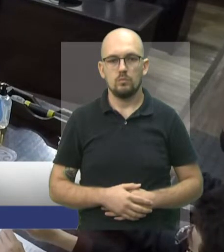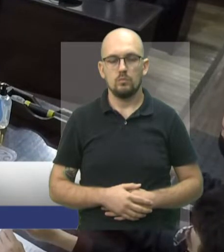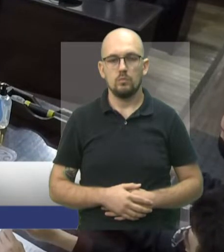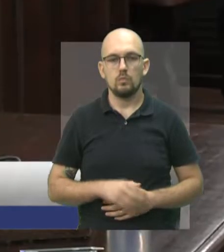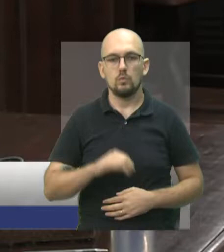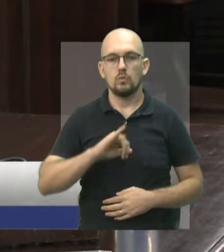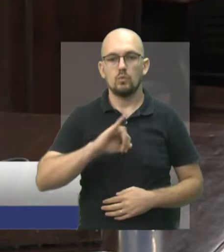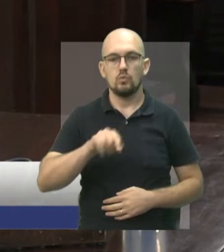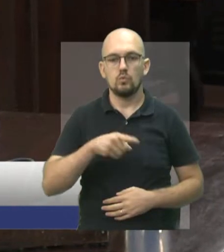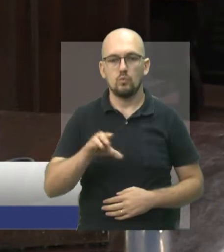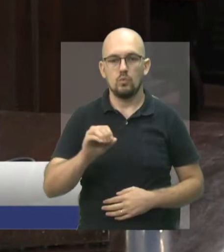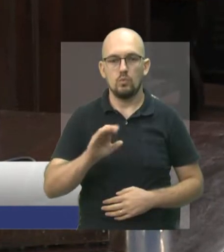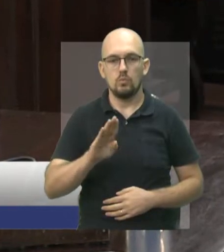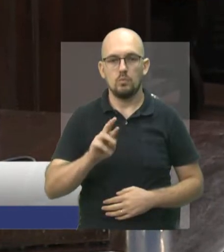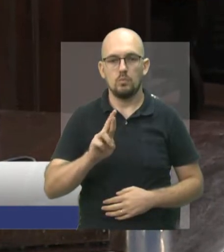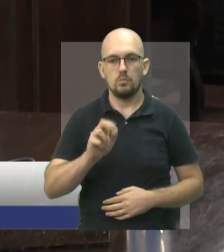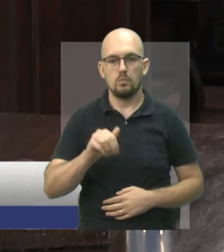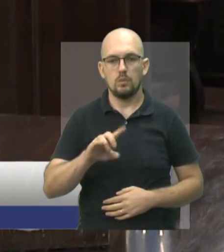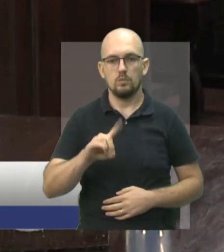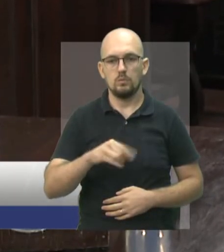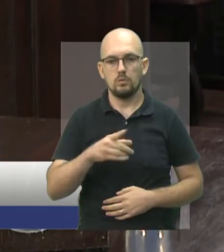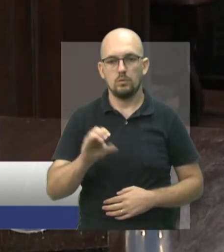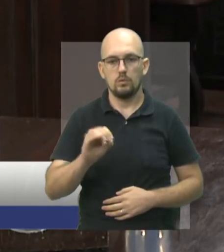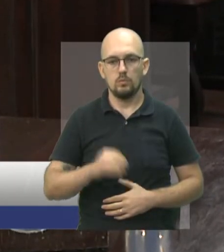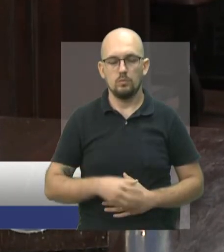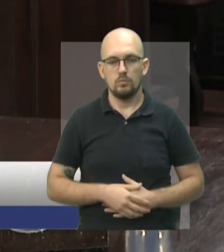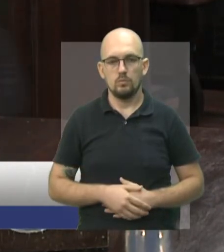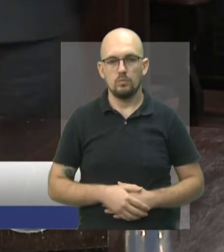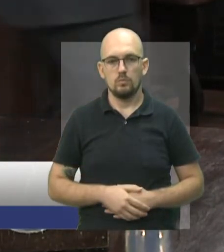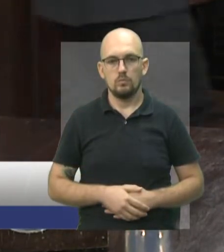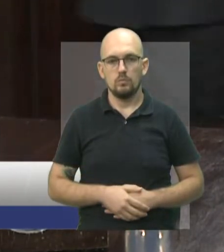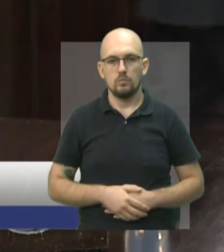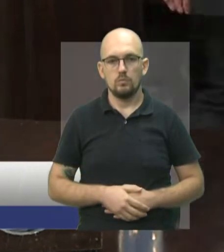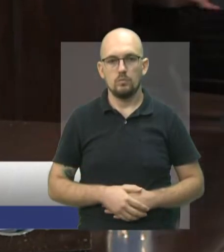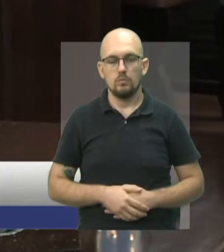João Batista Brandão do Amaral.